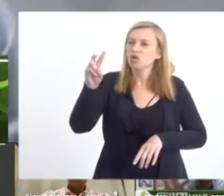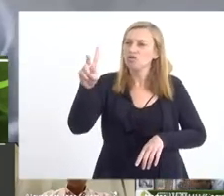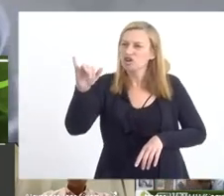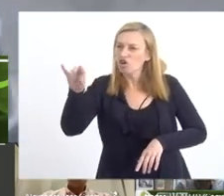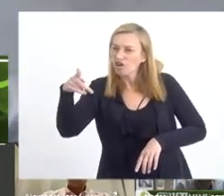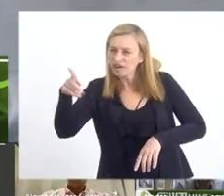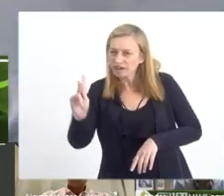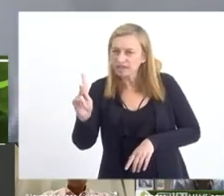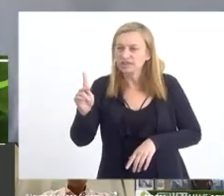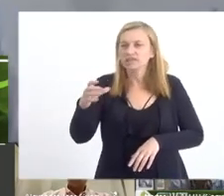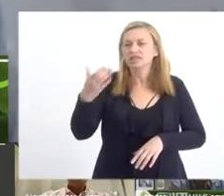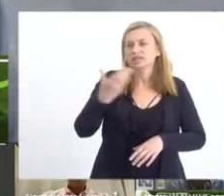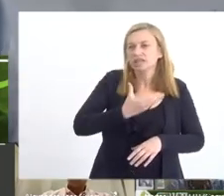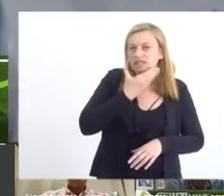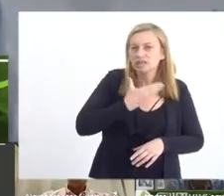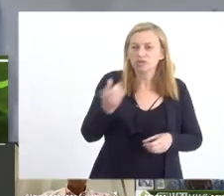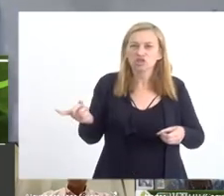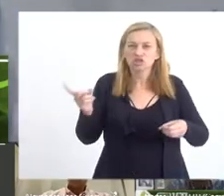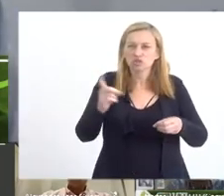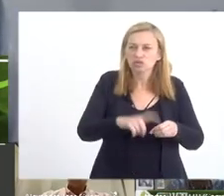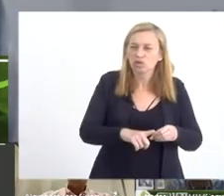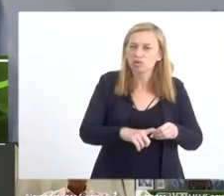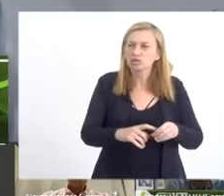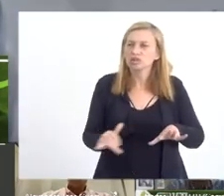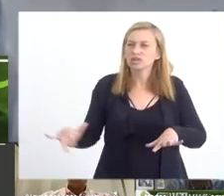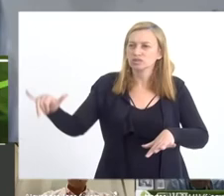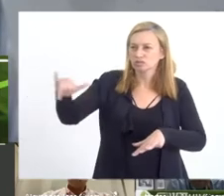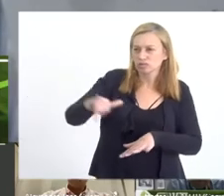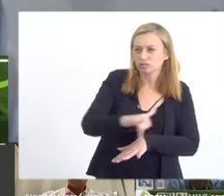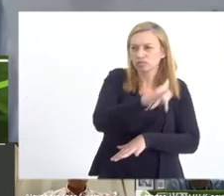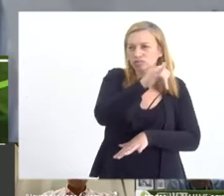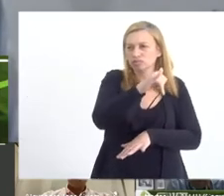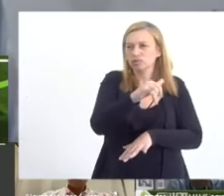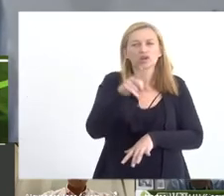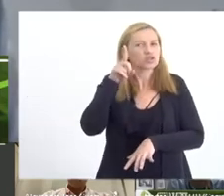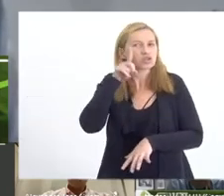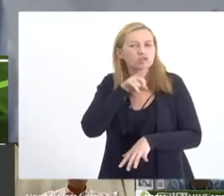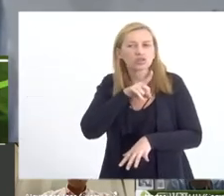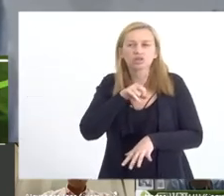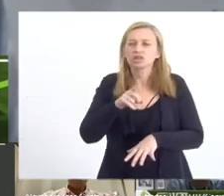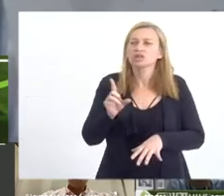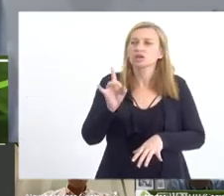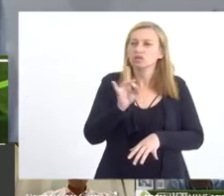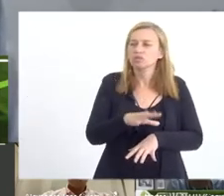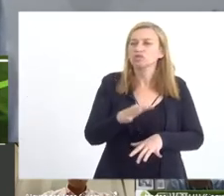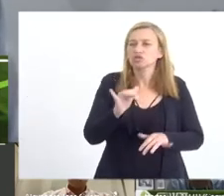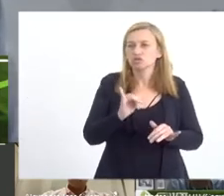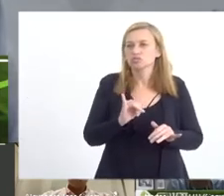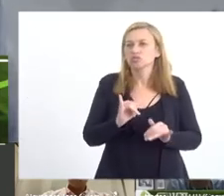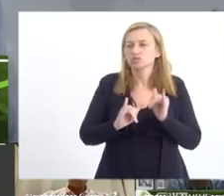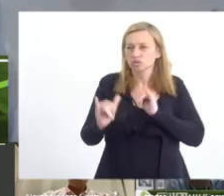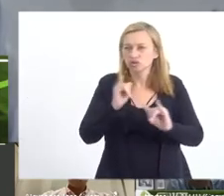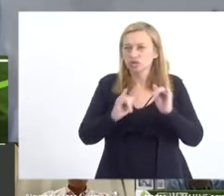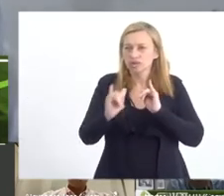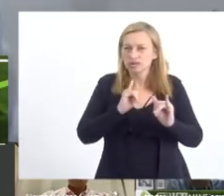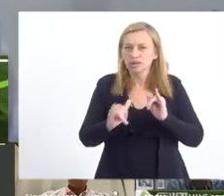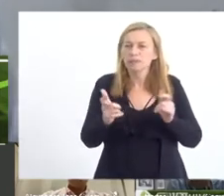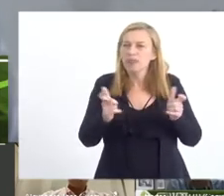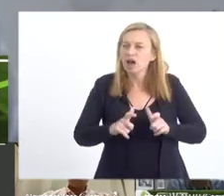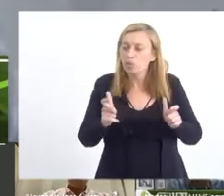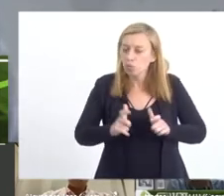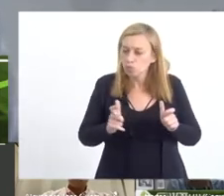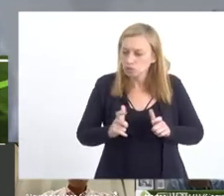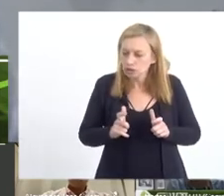volta essa nossa conectividade com os Estados Unidos está voltando, essa é uma ótima notícia. Aonde a gente está